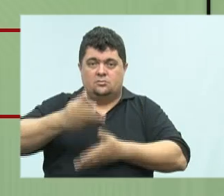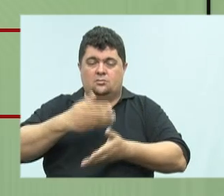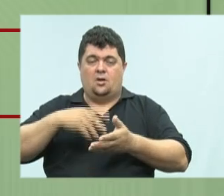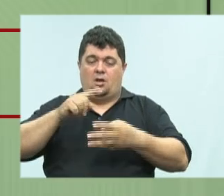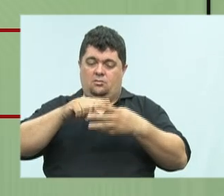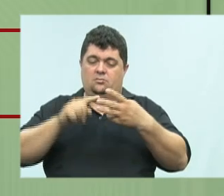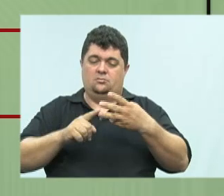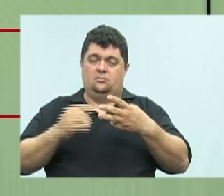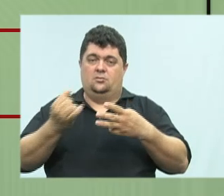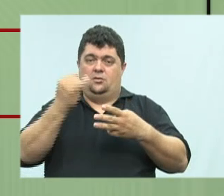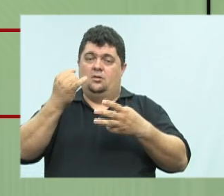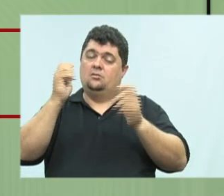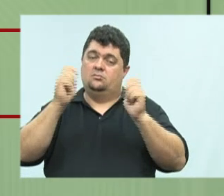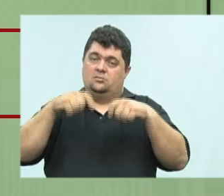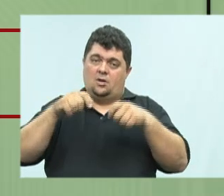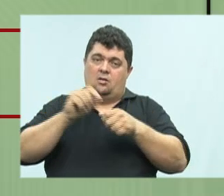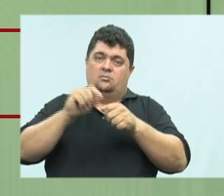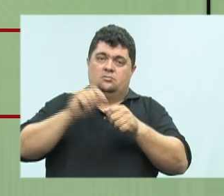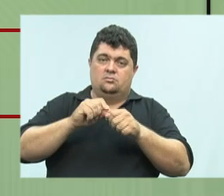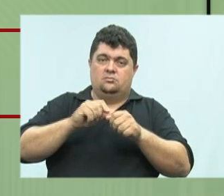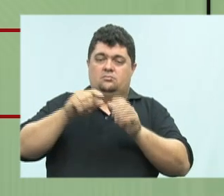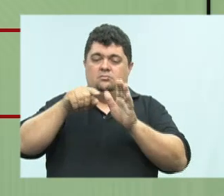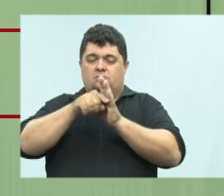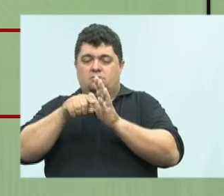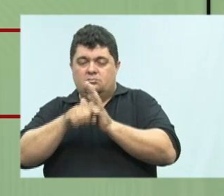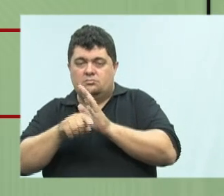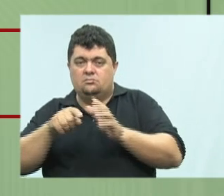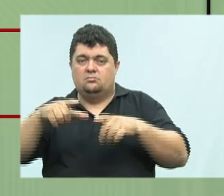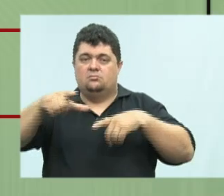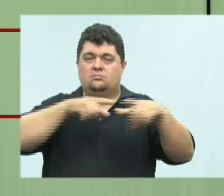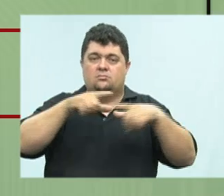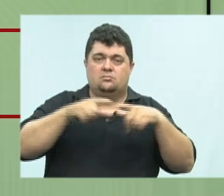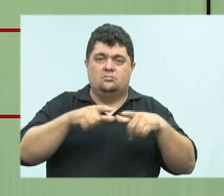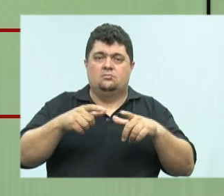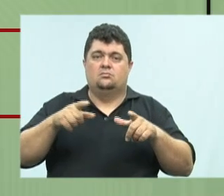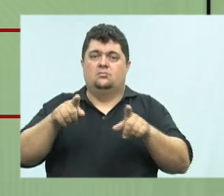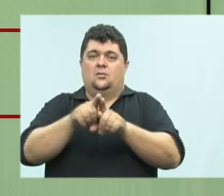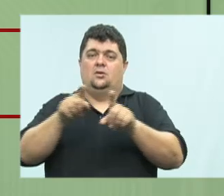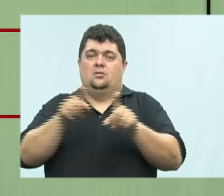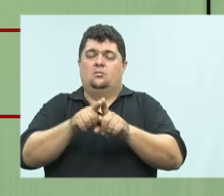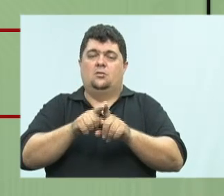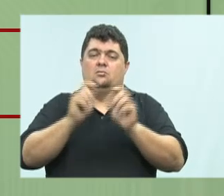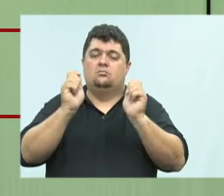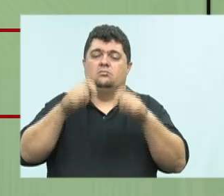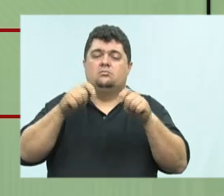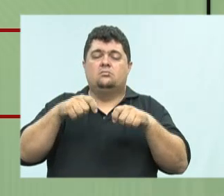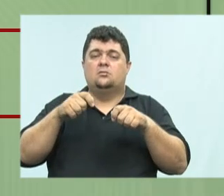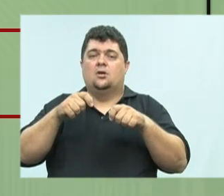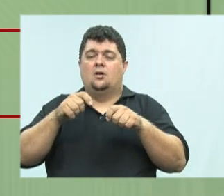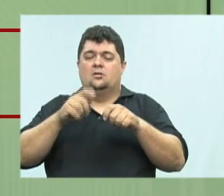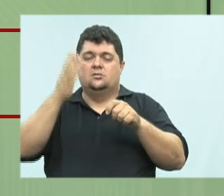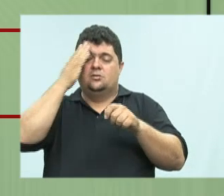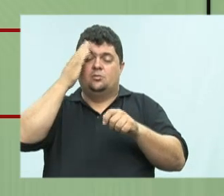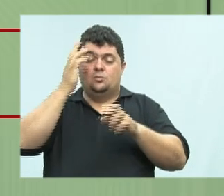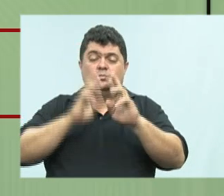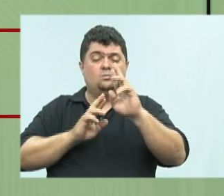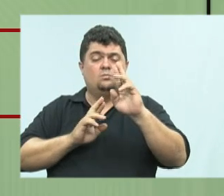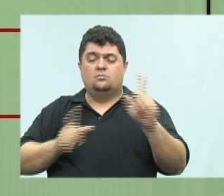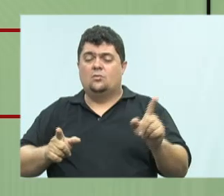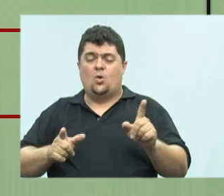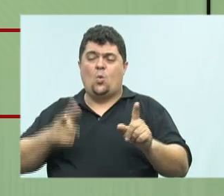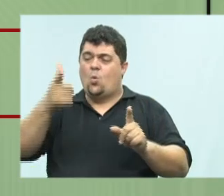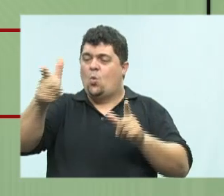poder caracterizar a pesquisa e intervenção e poder diferenciá-la das